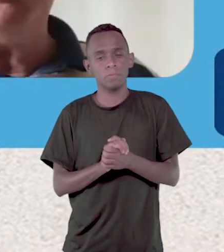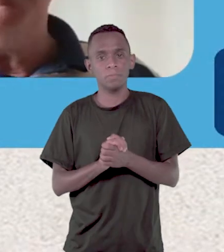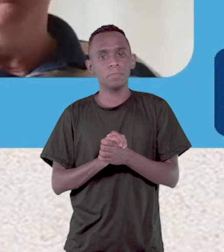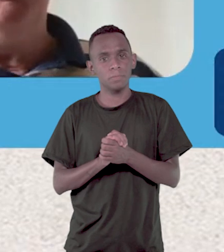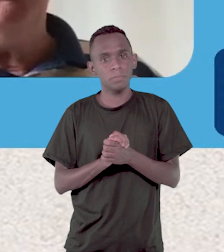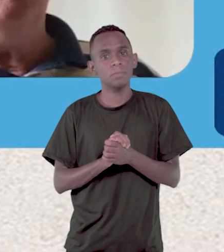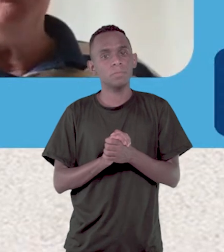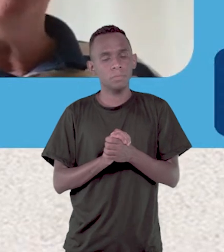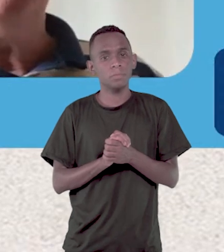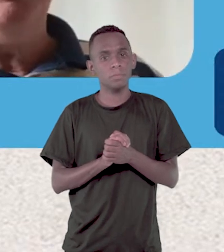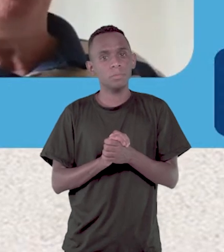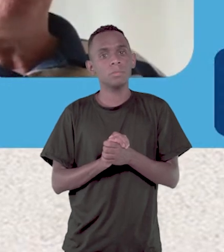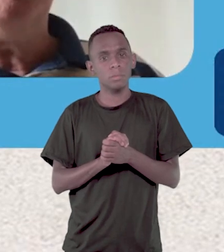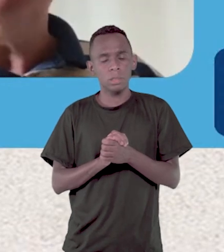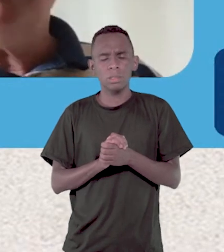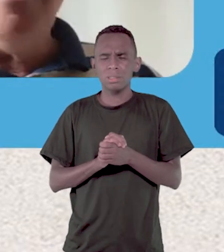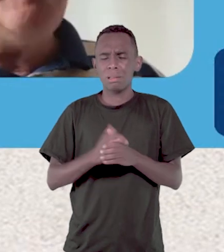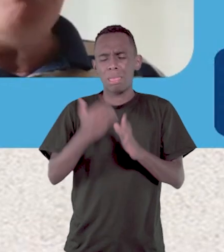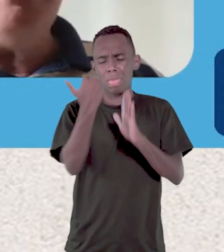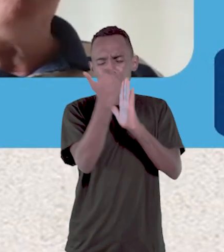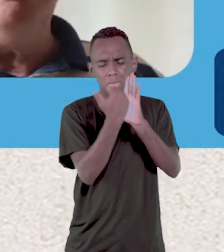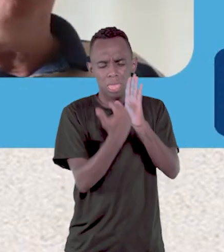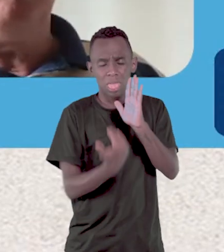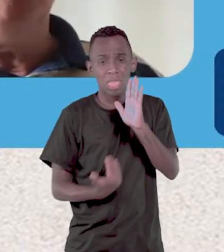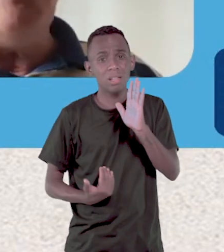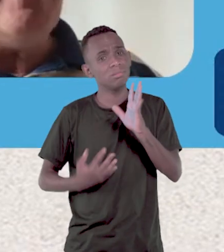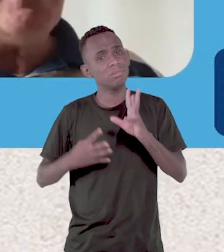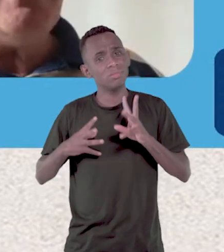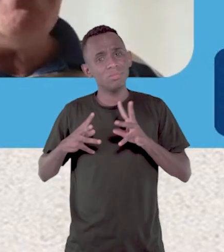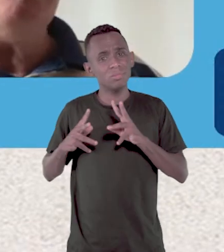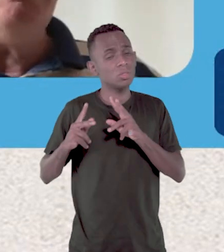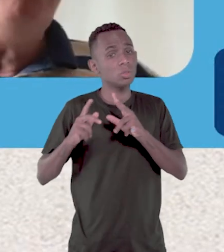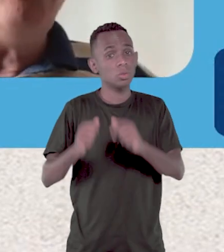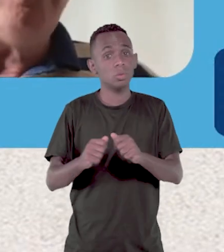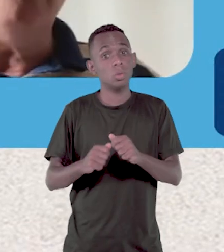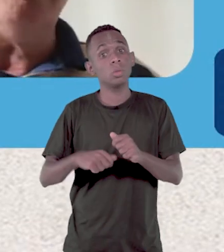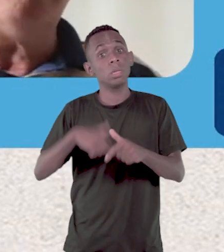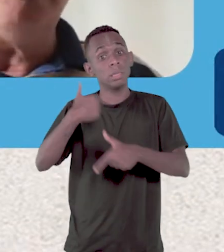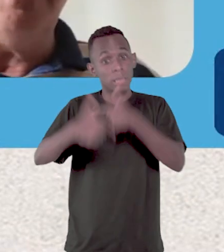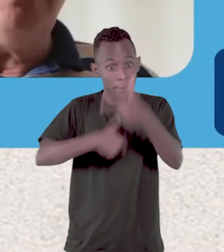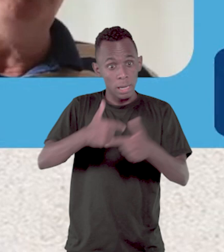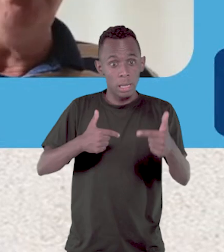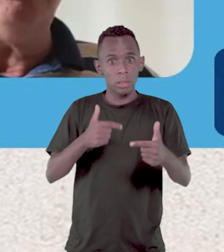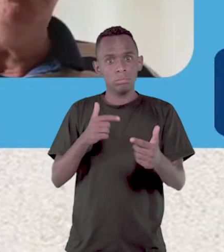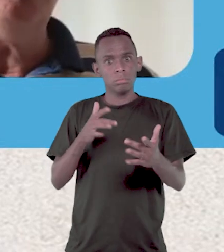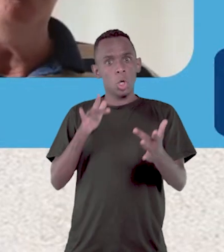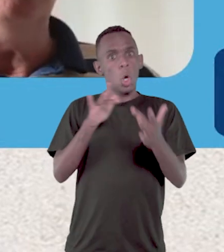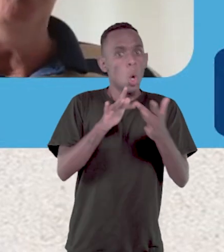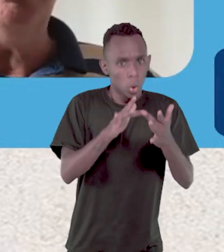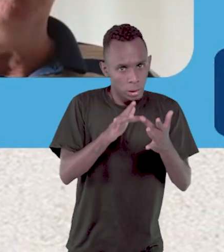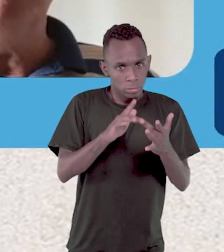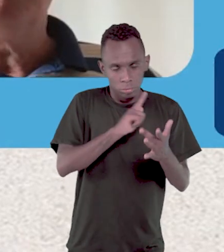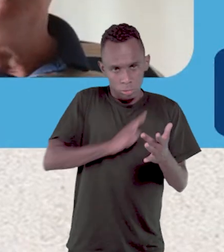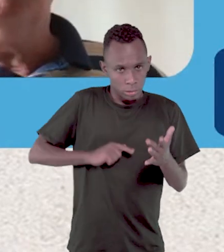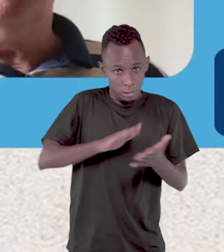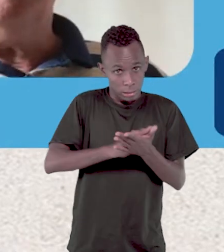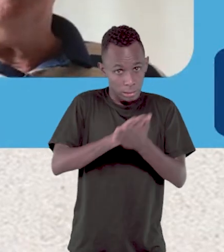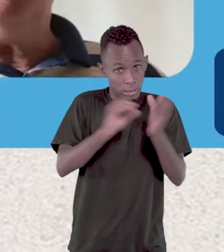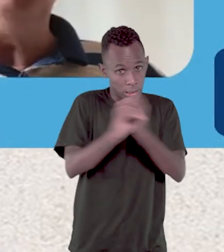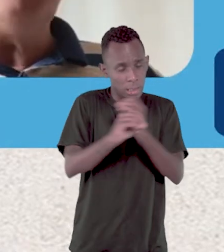todos, ou seja, sim, é imensa. Fora aqueles que, embora não tenham trabalhado diretamente com o